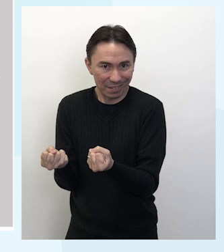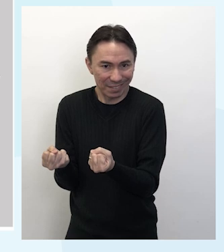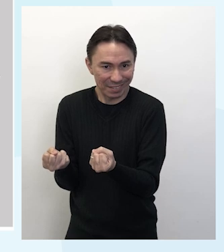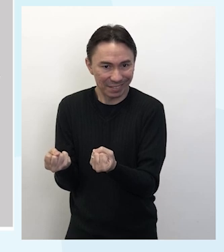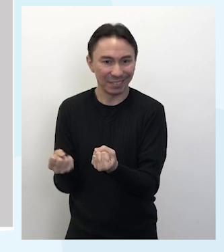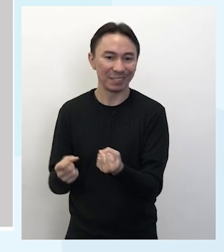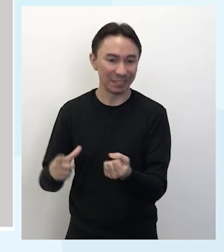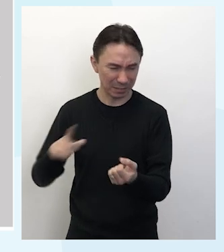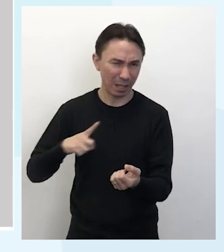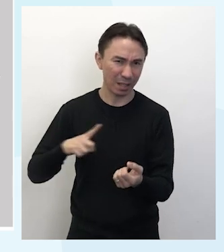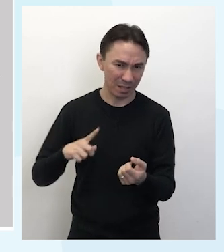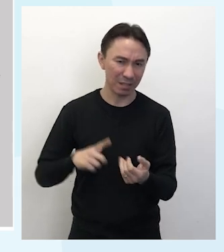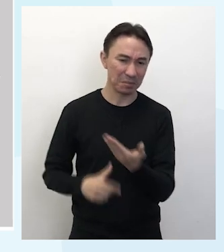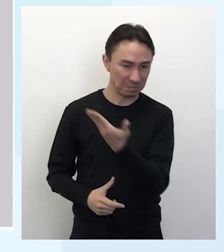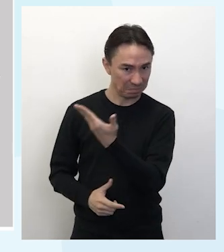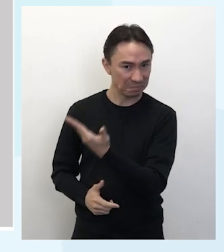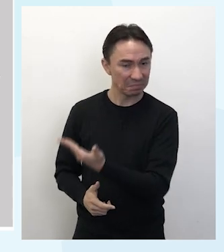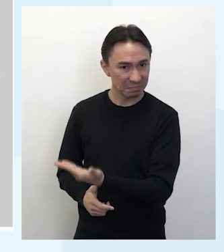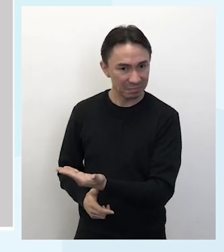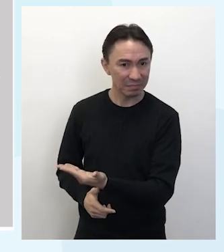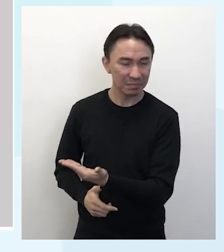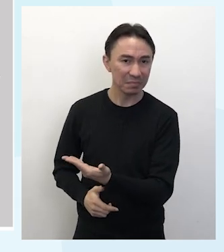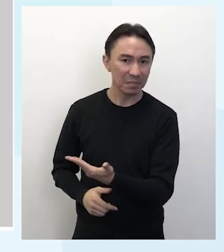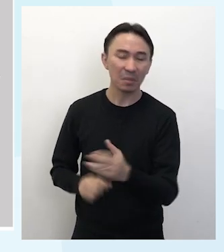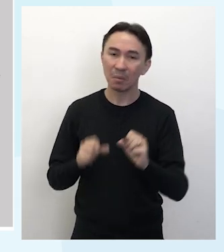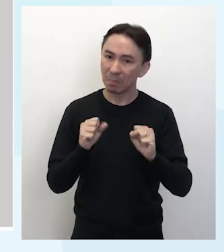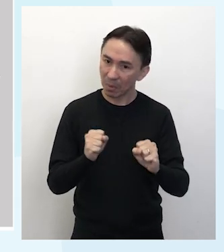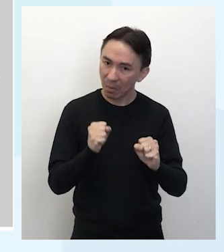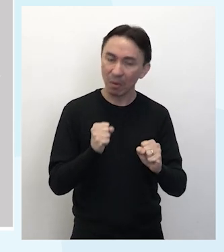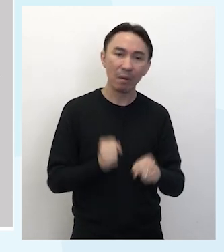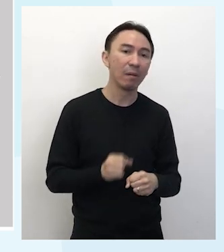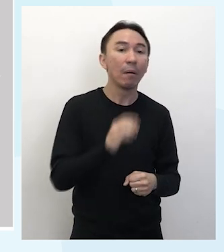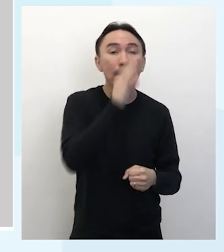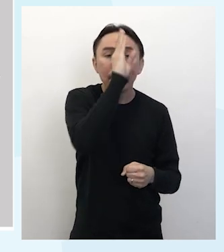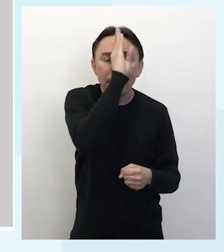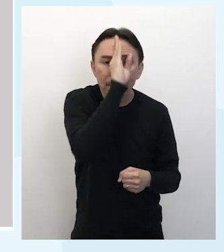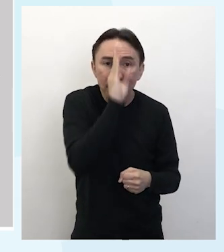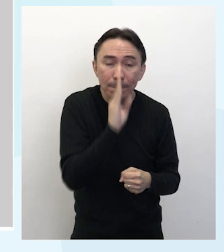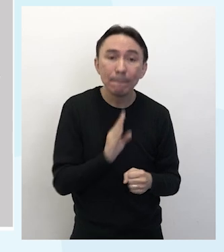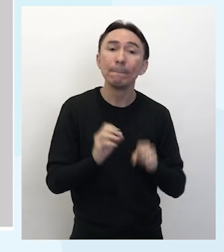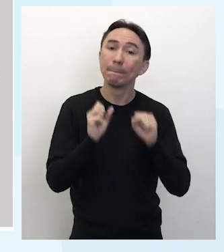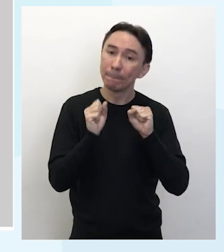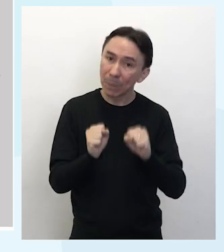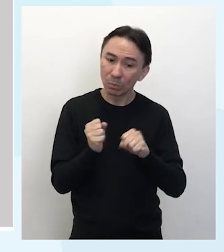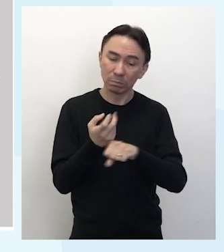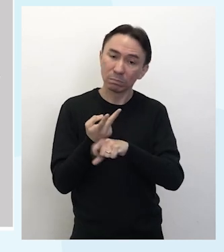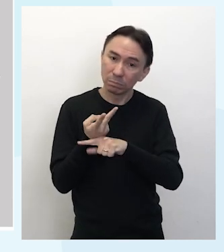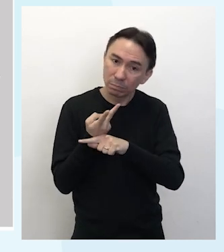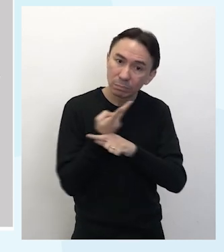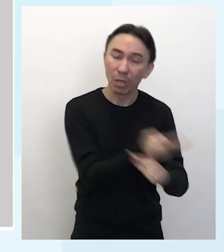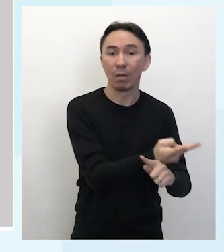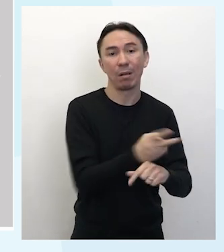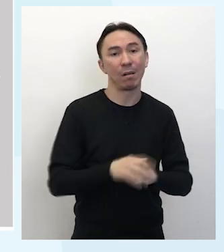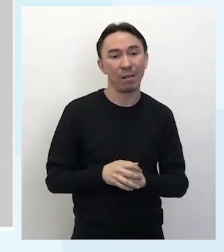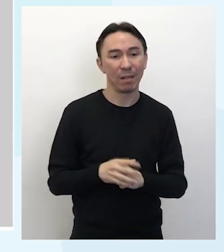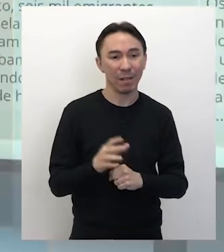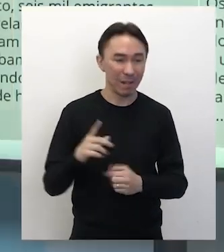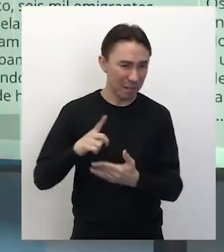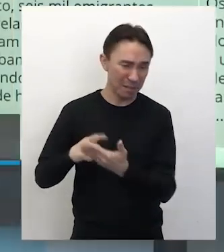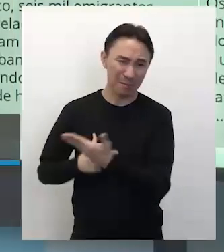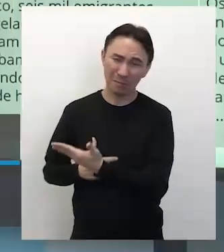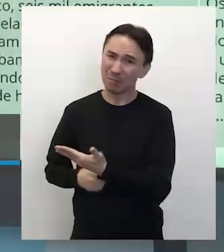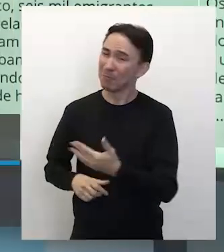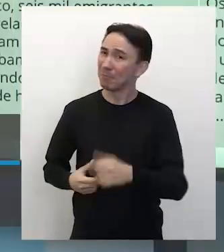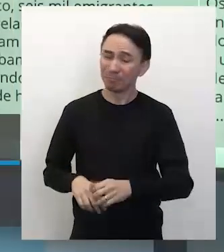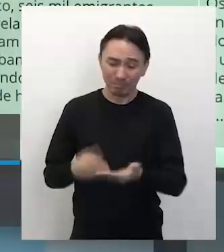tem disponível, tá? Acesso gratuito desses textos, vocês podem reforçar. A obra dele é imensa.